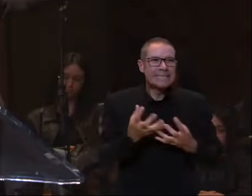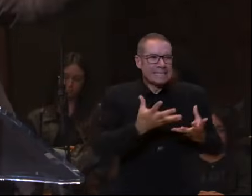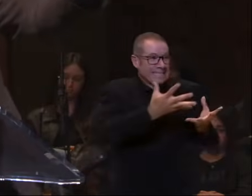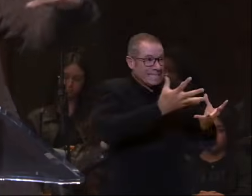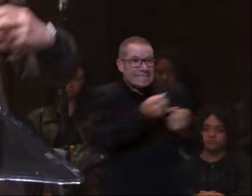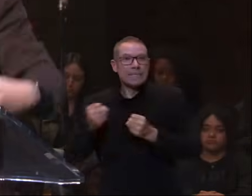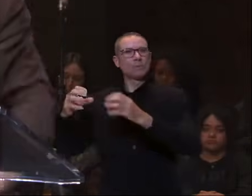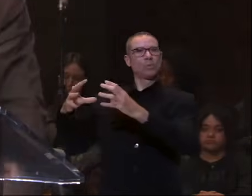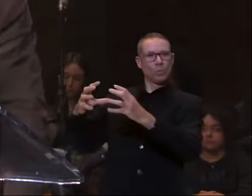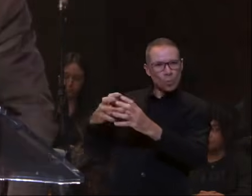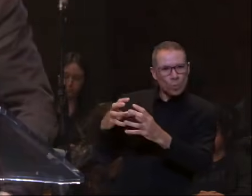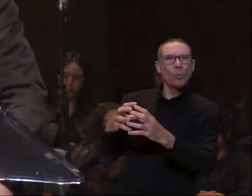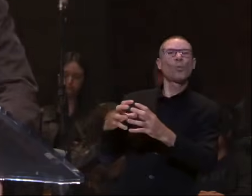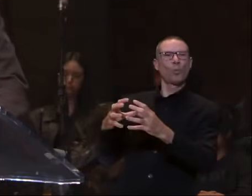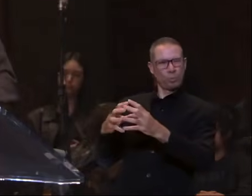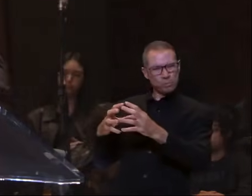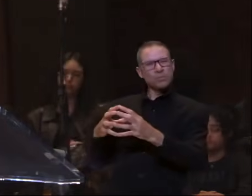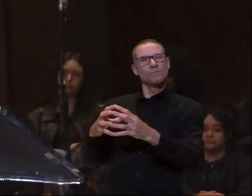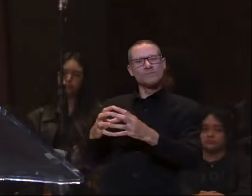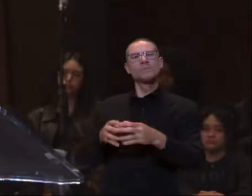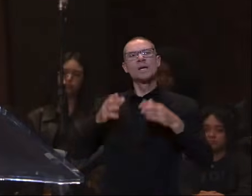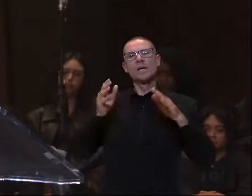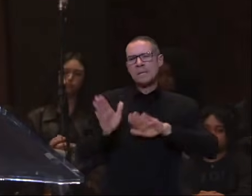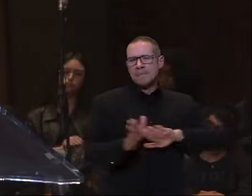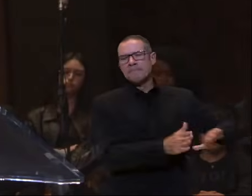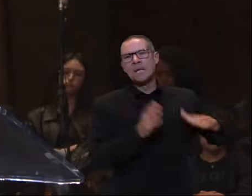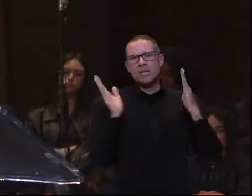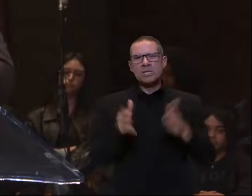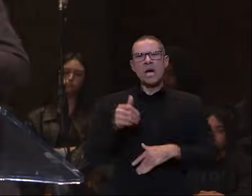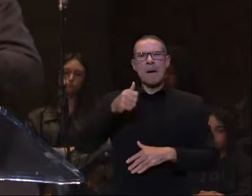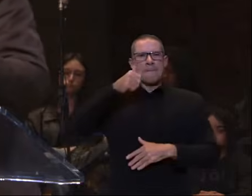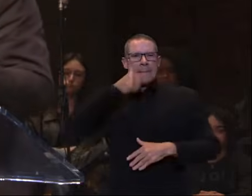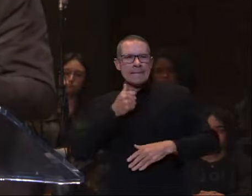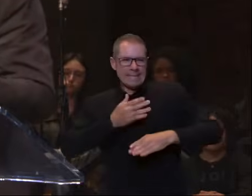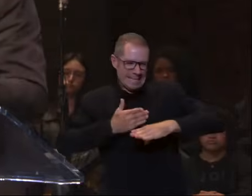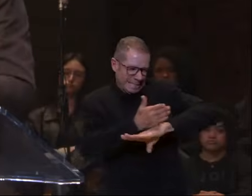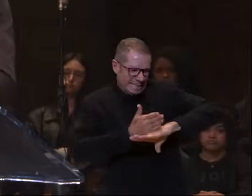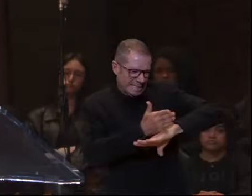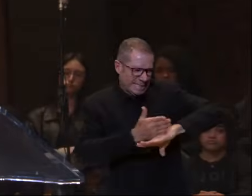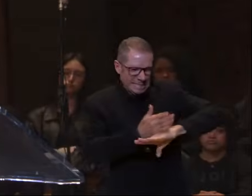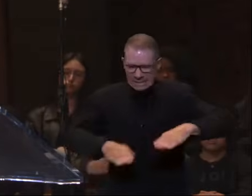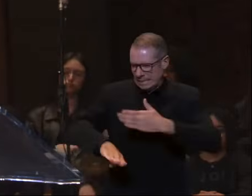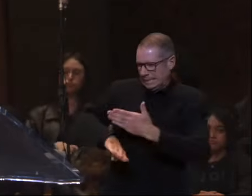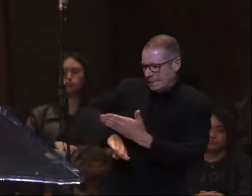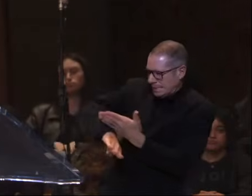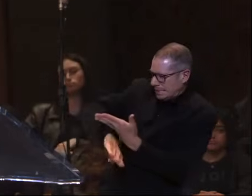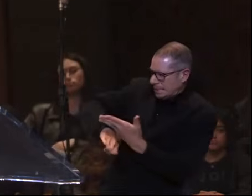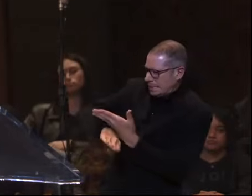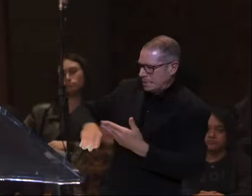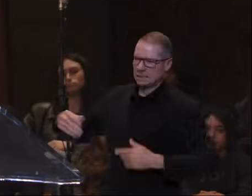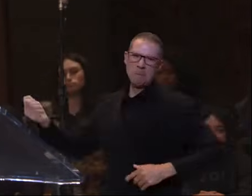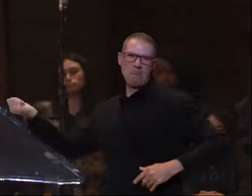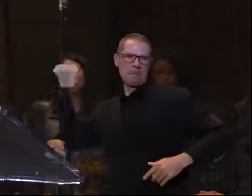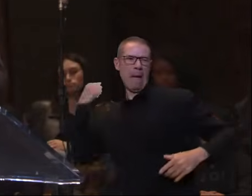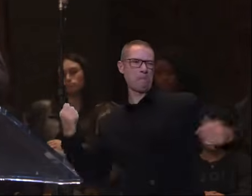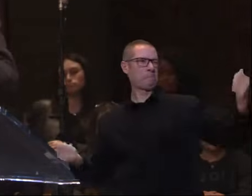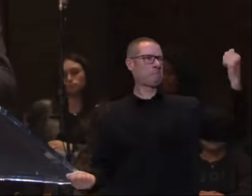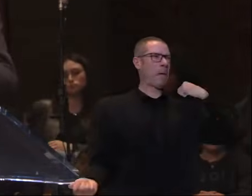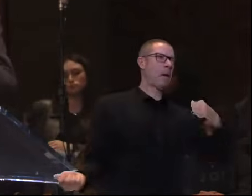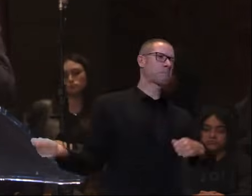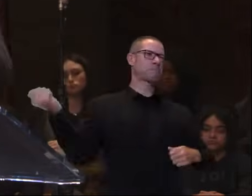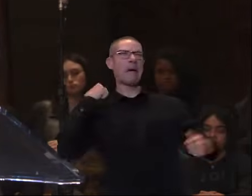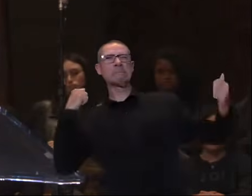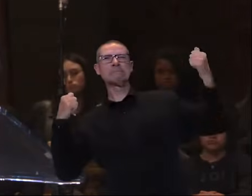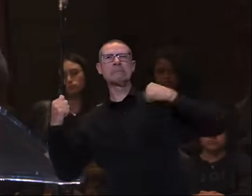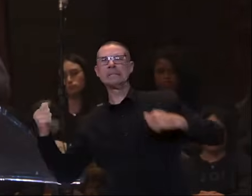aceitos por um grupo. Eu já vi meninas se cortando para se punirem por conta da